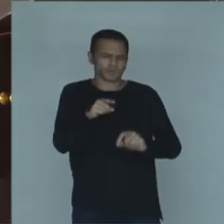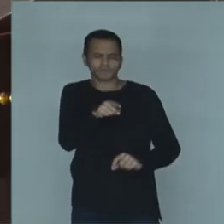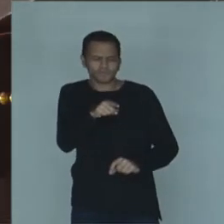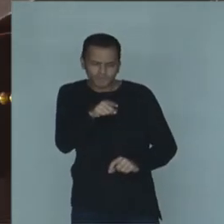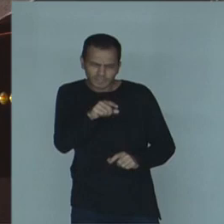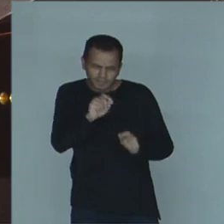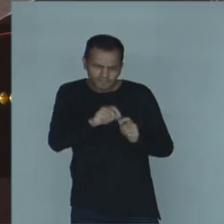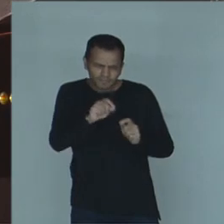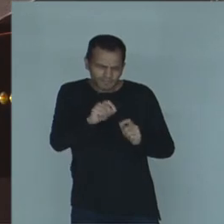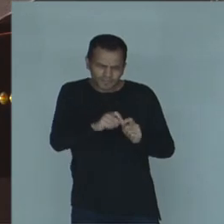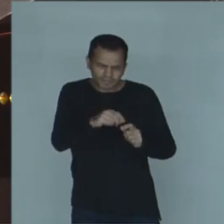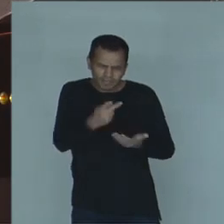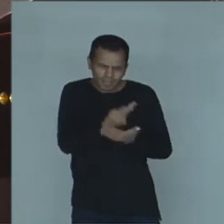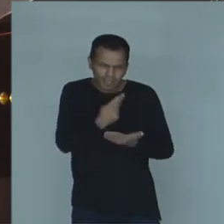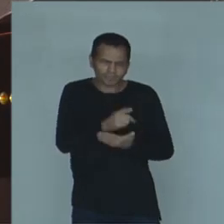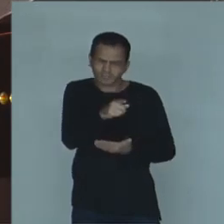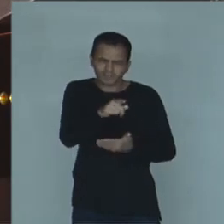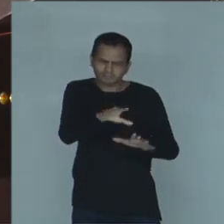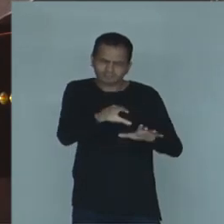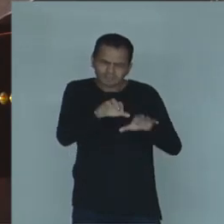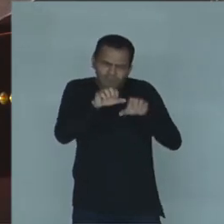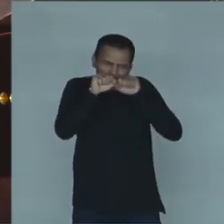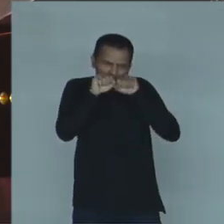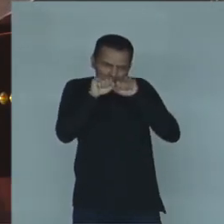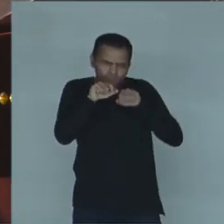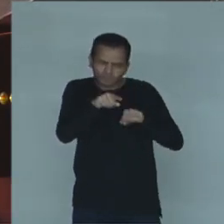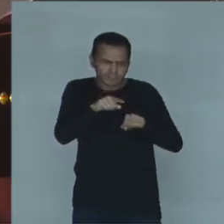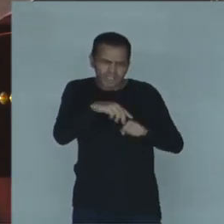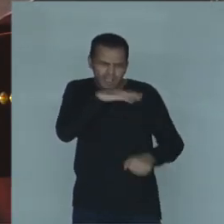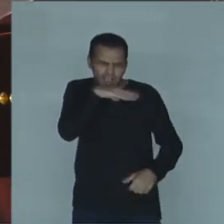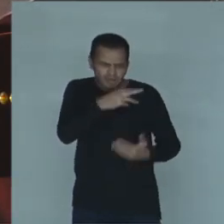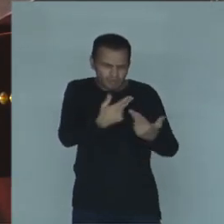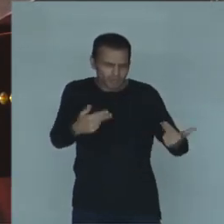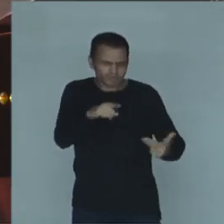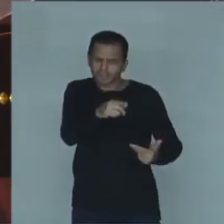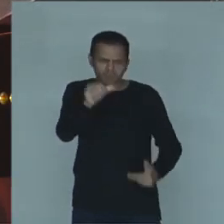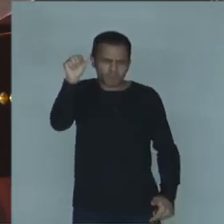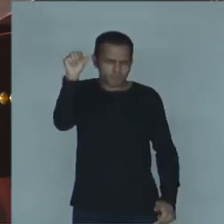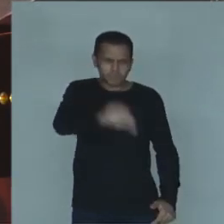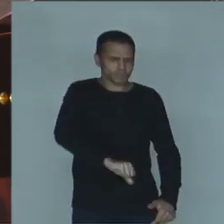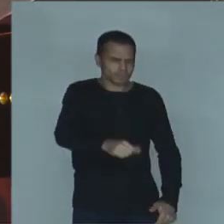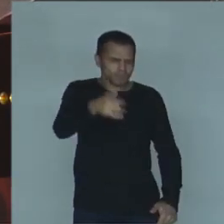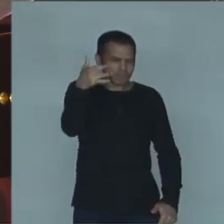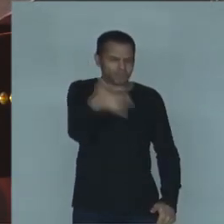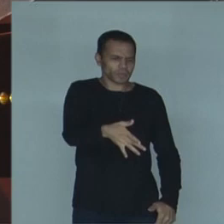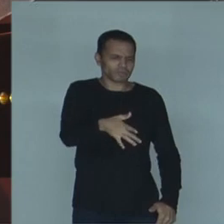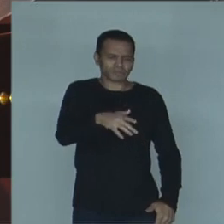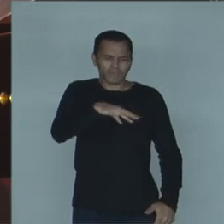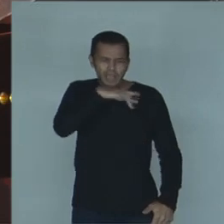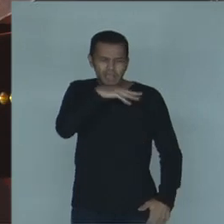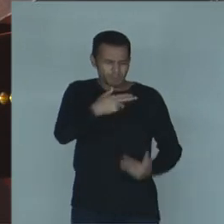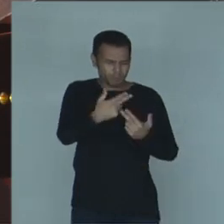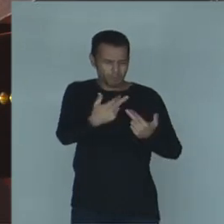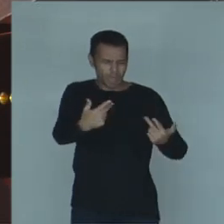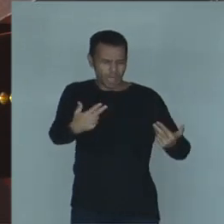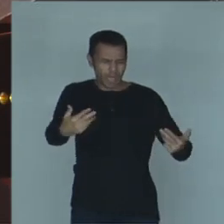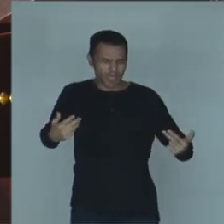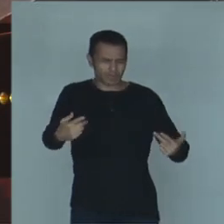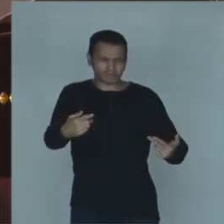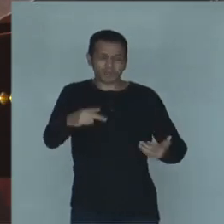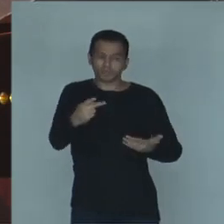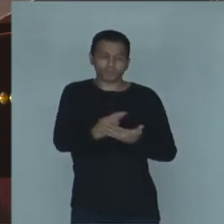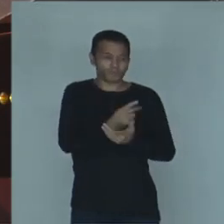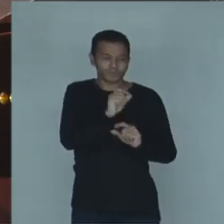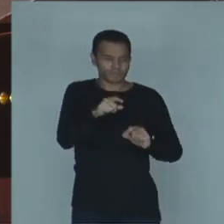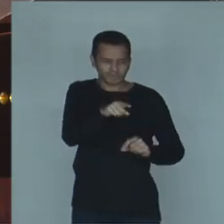vez que você fez isso maldita você entre todos os rebanhos domésticos e entre todos os animais selvagens sobre o